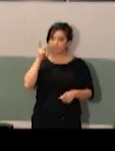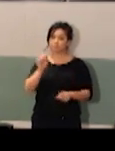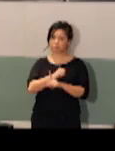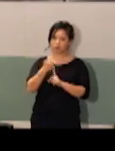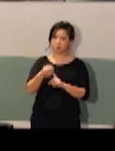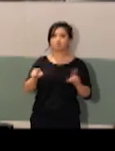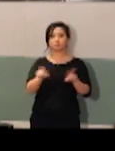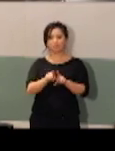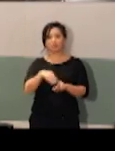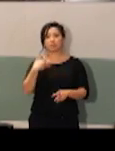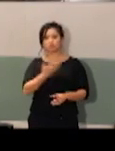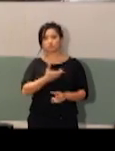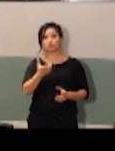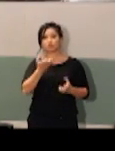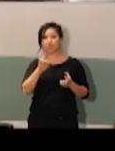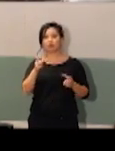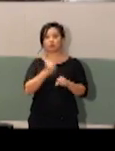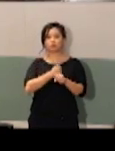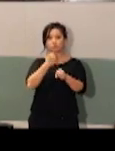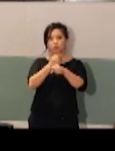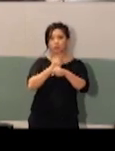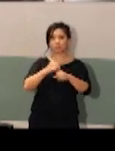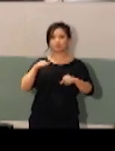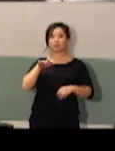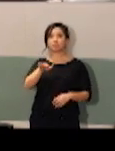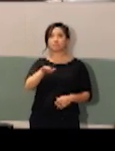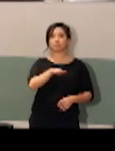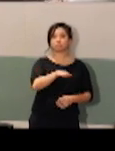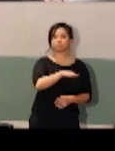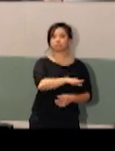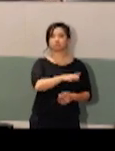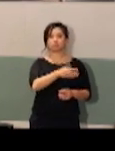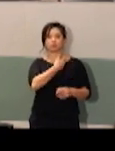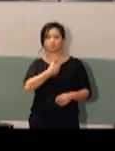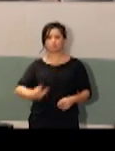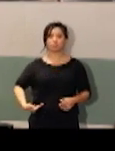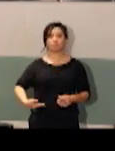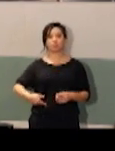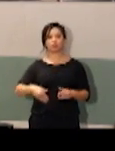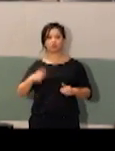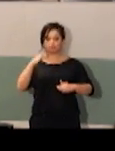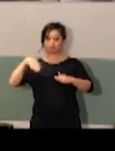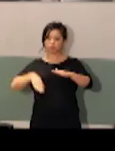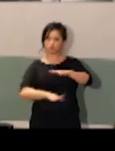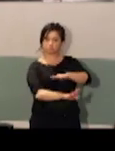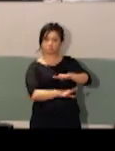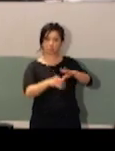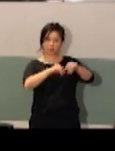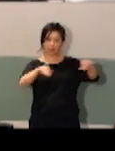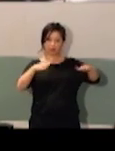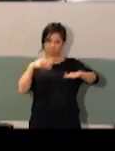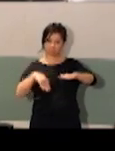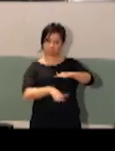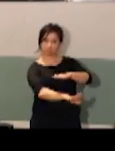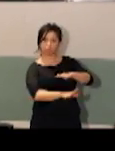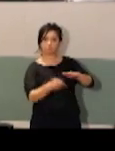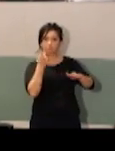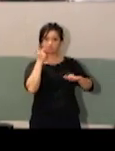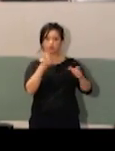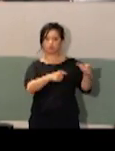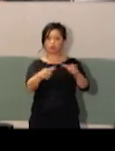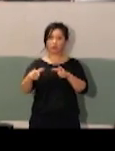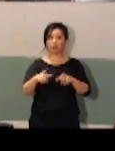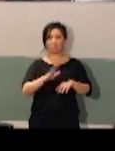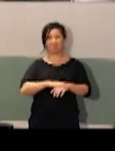Distrito Federal, nas áreas de maior movimento, desde que não comprometa o patrimônio cultural.